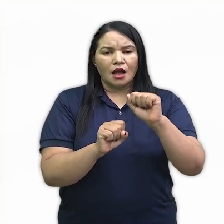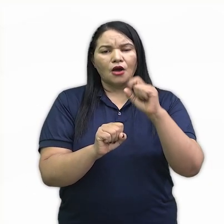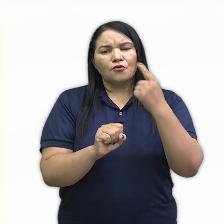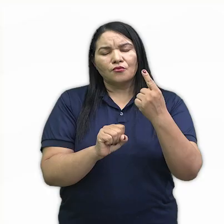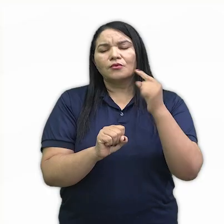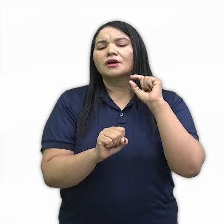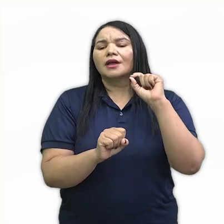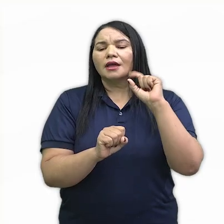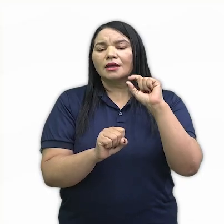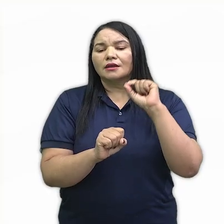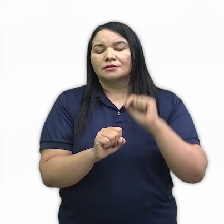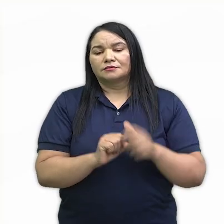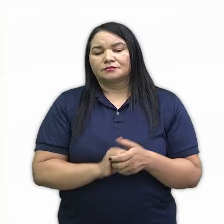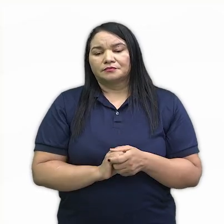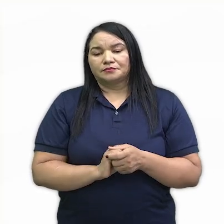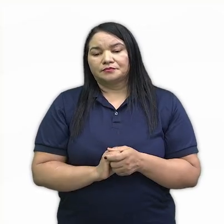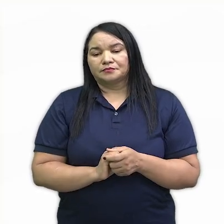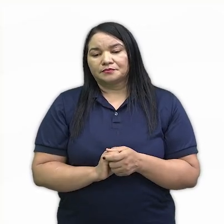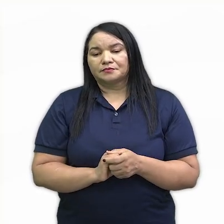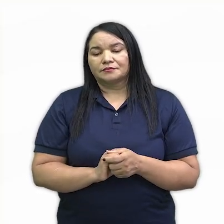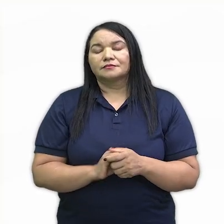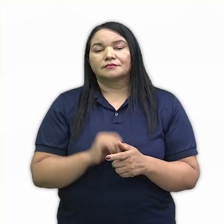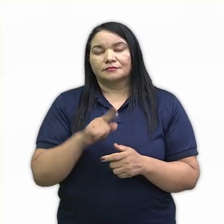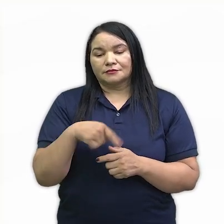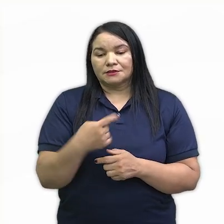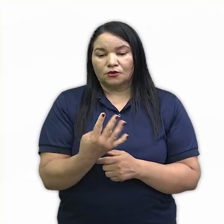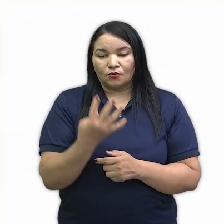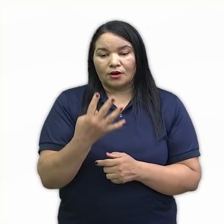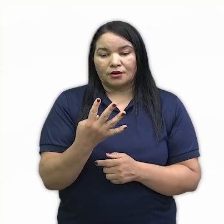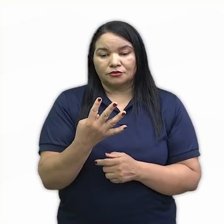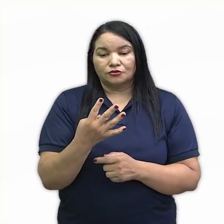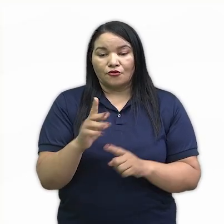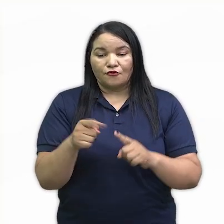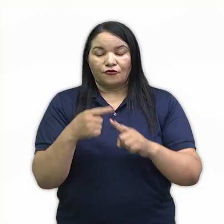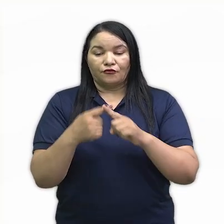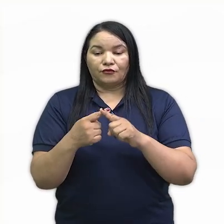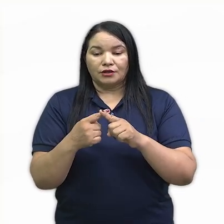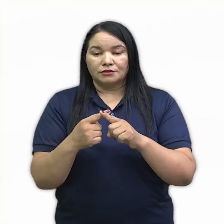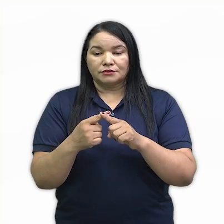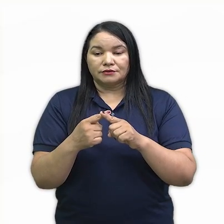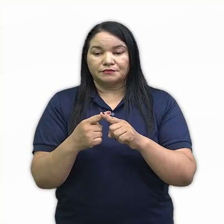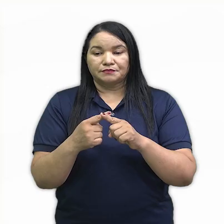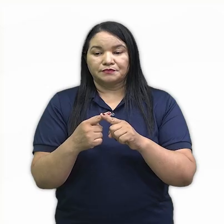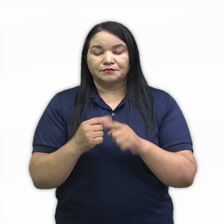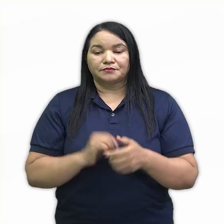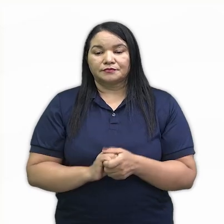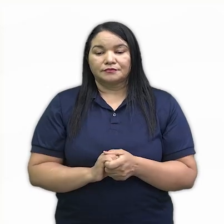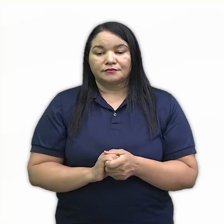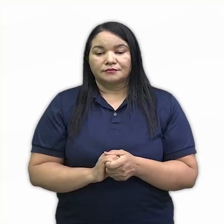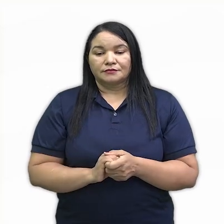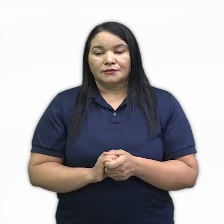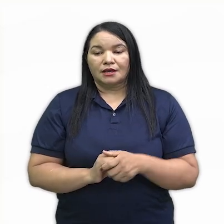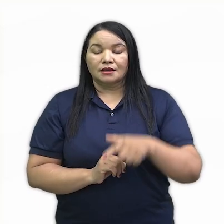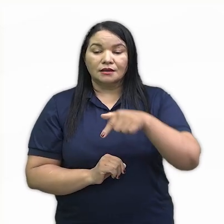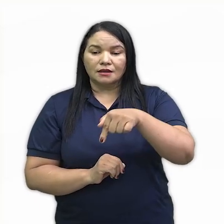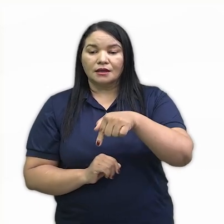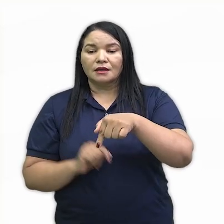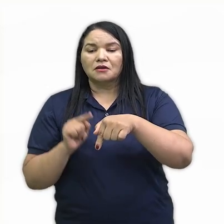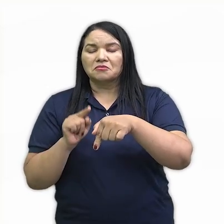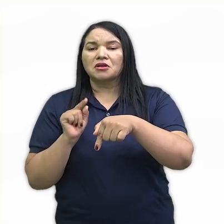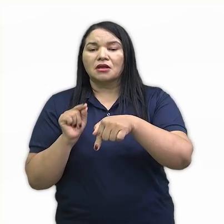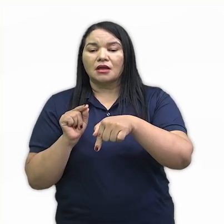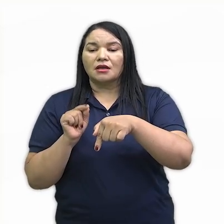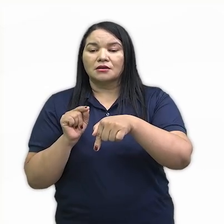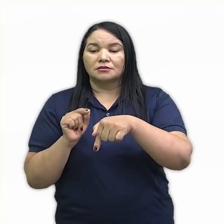ele, ó. A1 é igual a 4. 4 vezes o valor de Q, que está